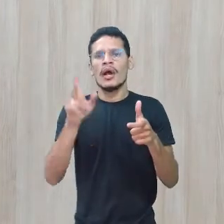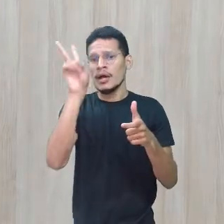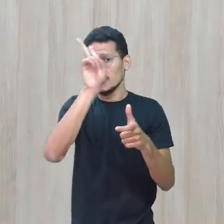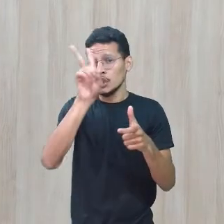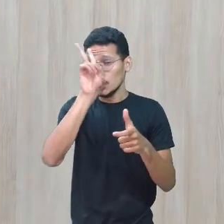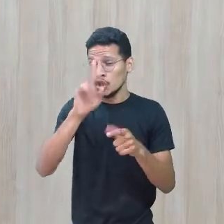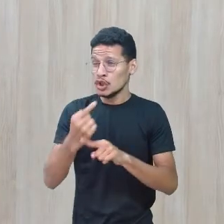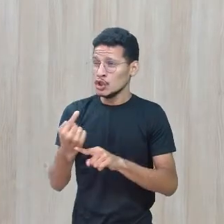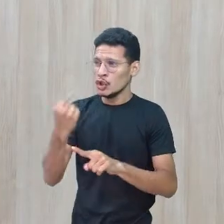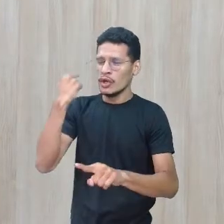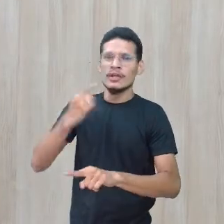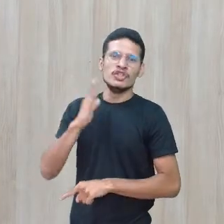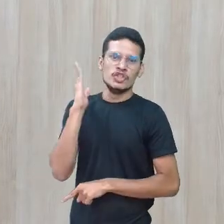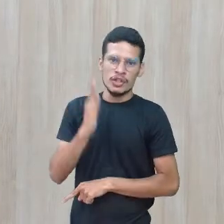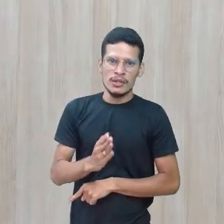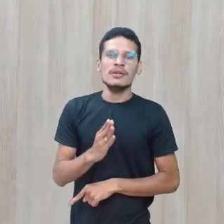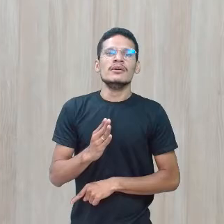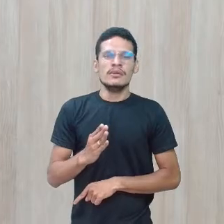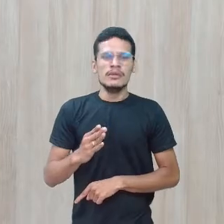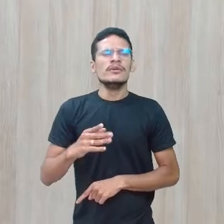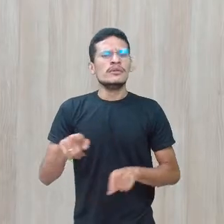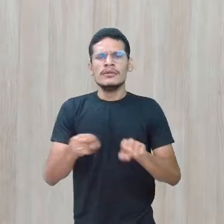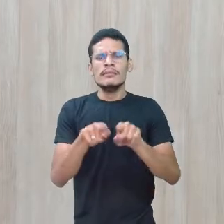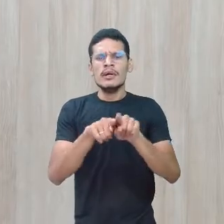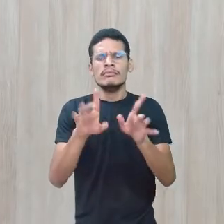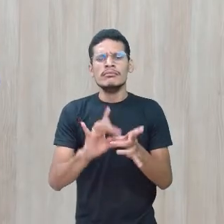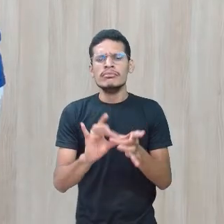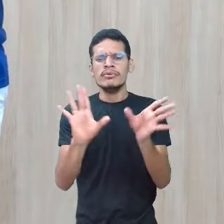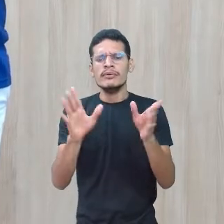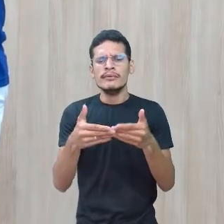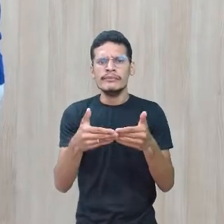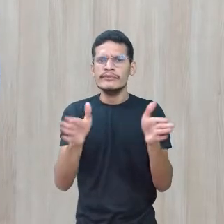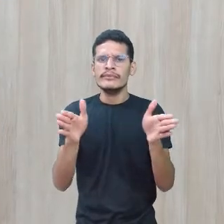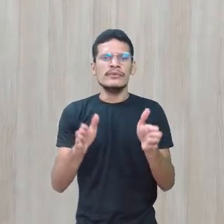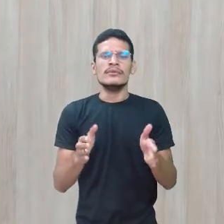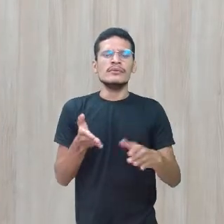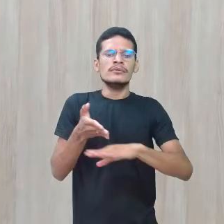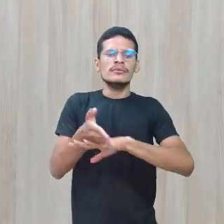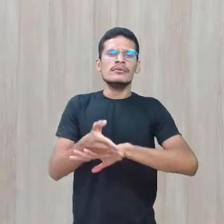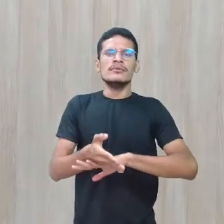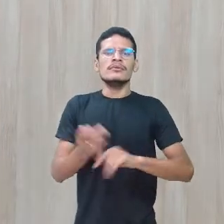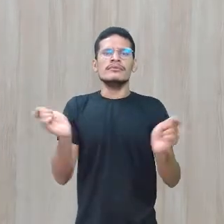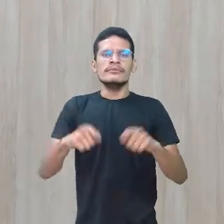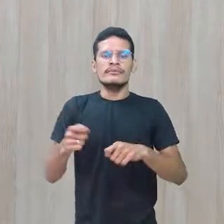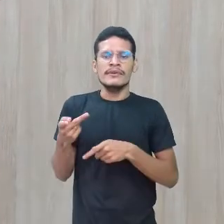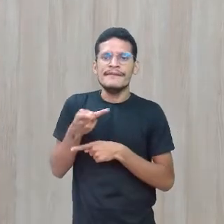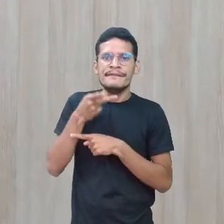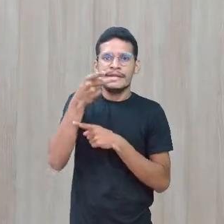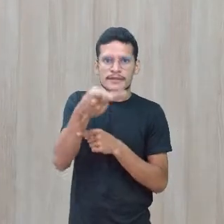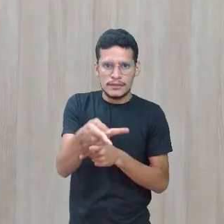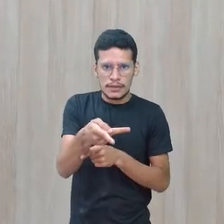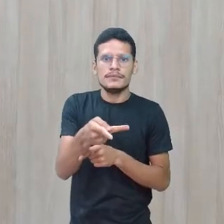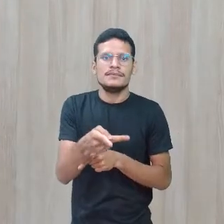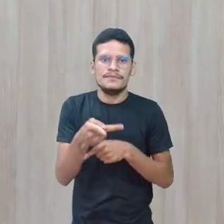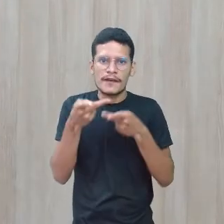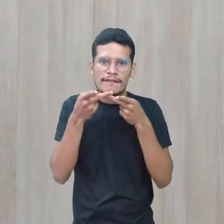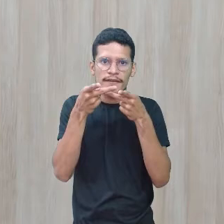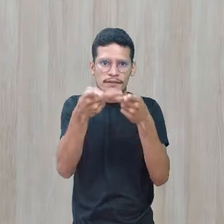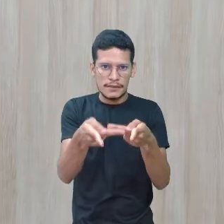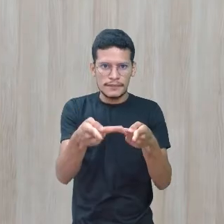histórico, e um local que está aberto ali para visitação local, né, que é pátio,